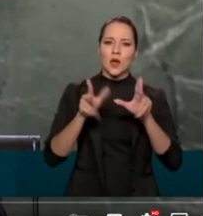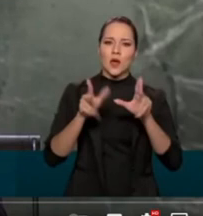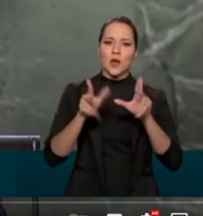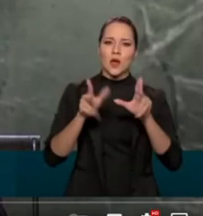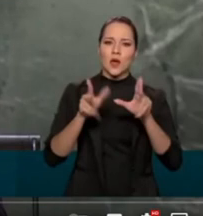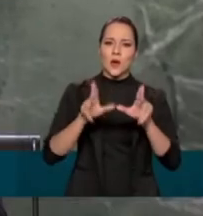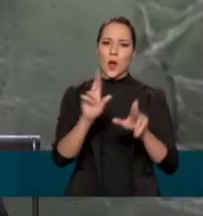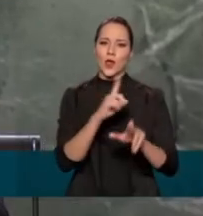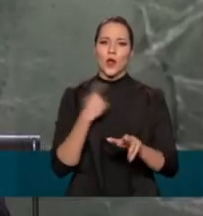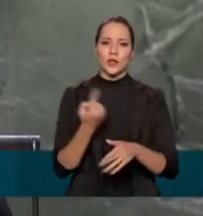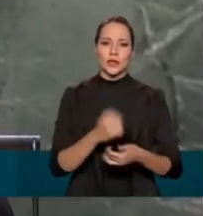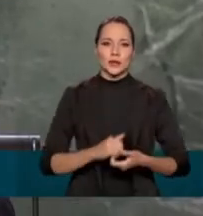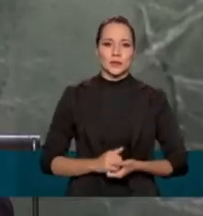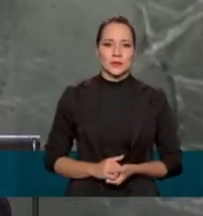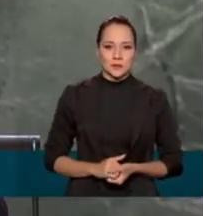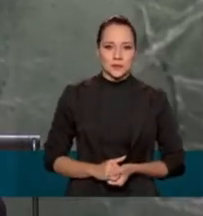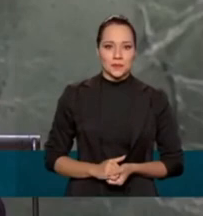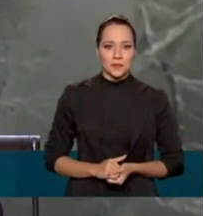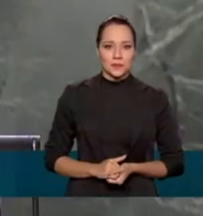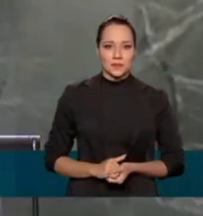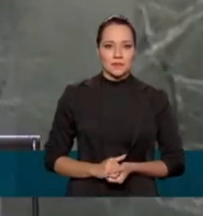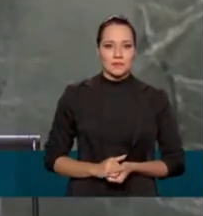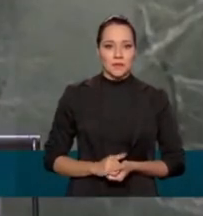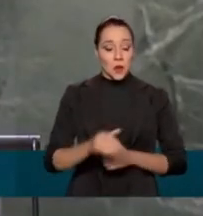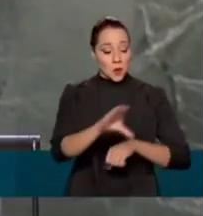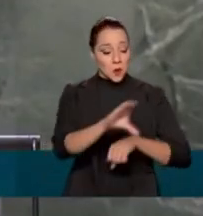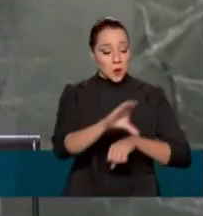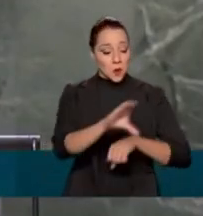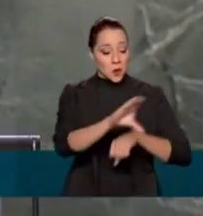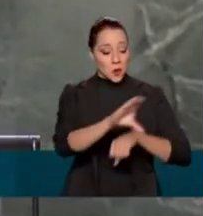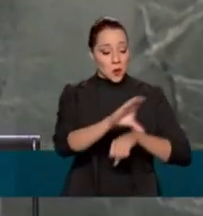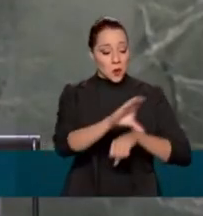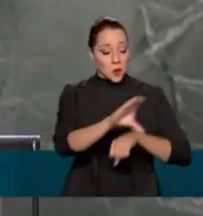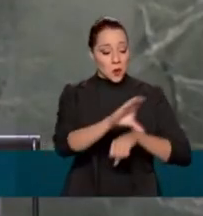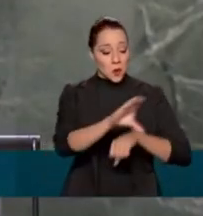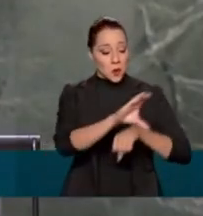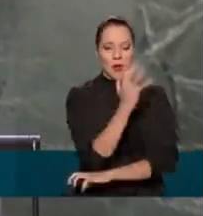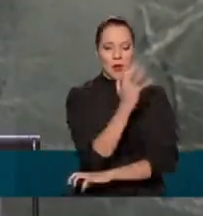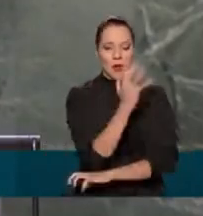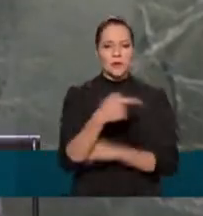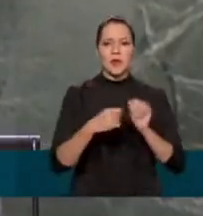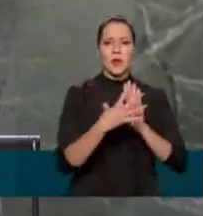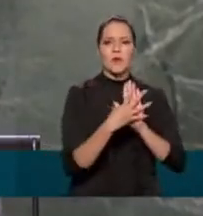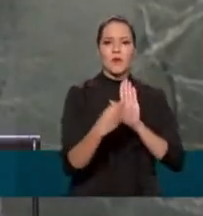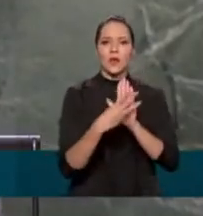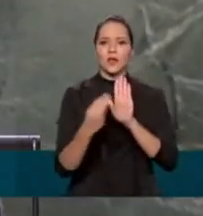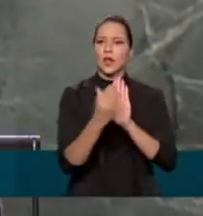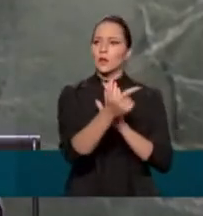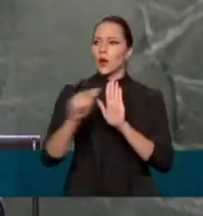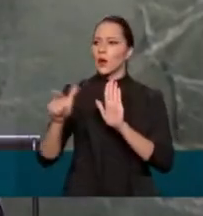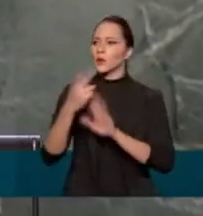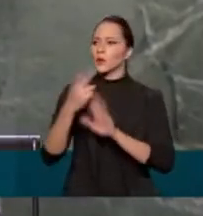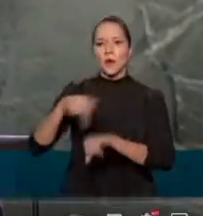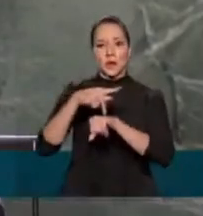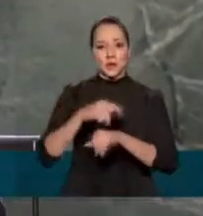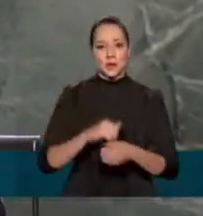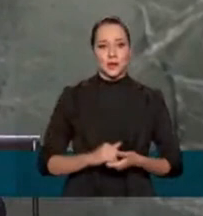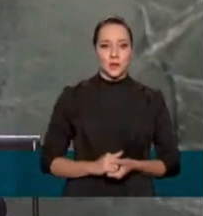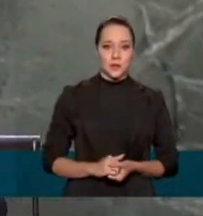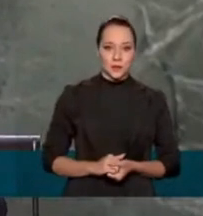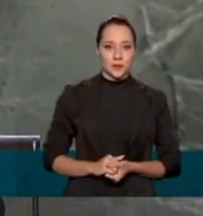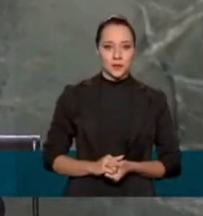do presidente o nosso código florestal deve servir de exemplo a outros países